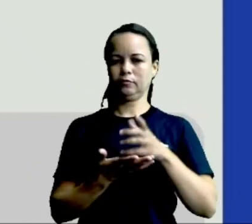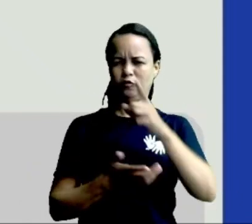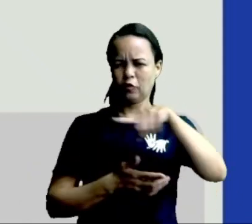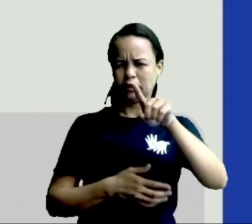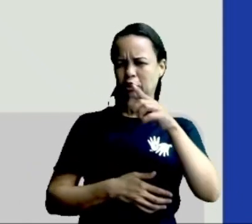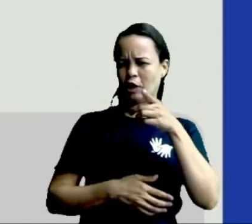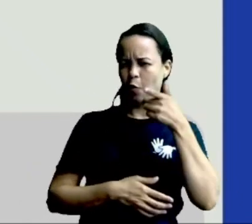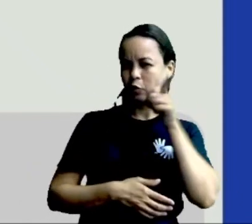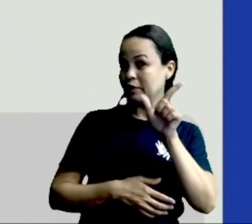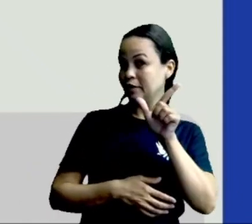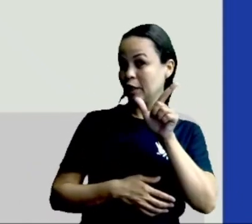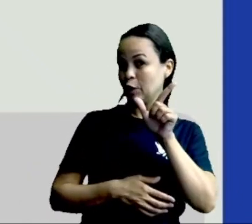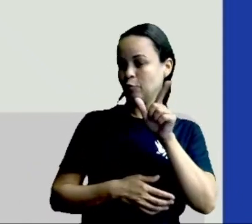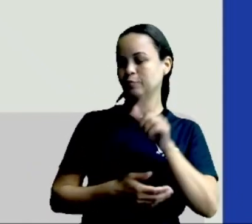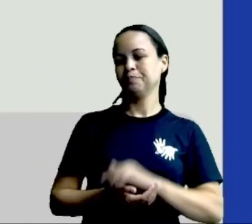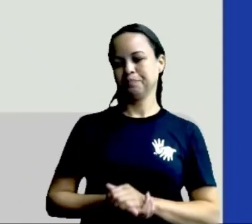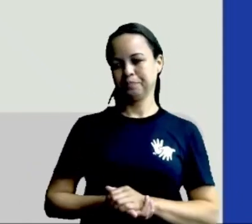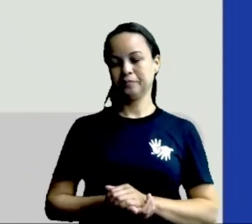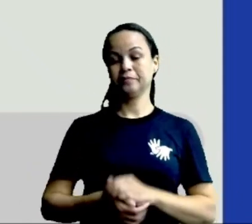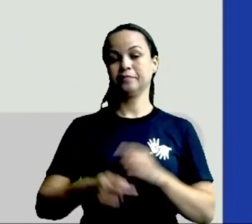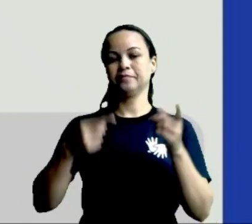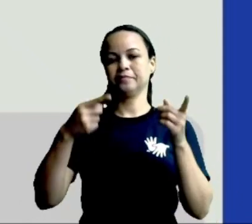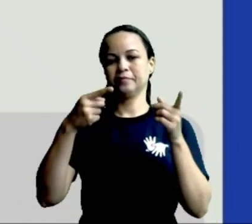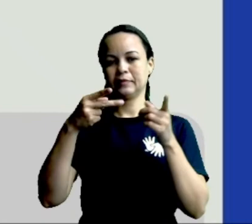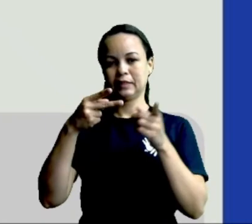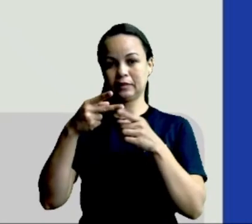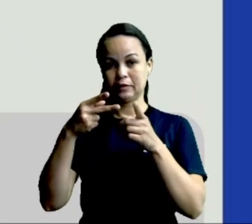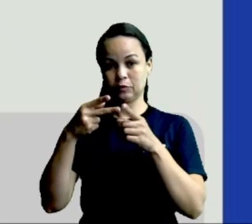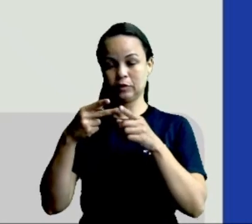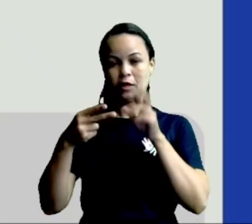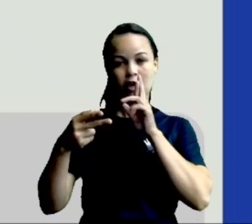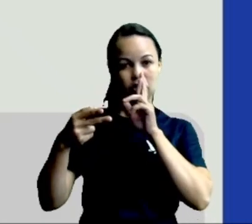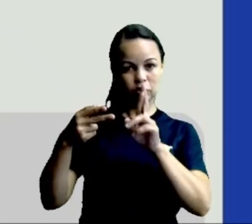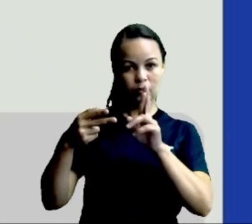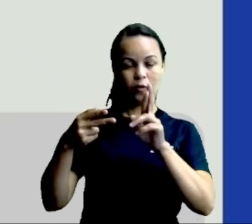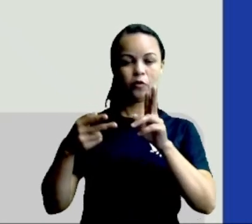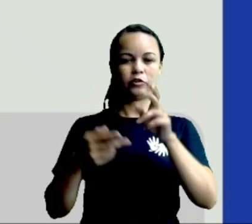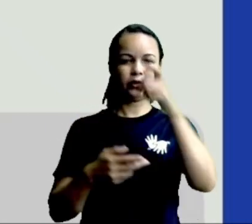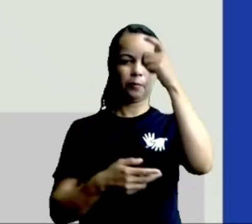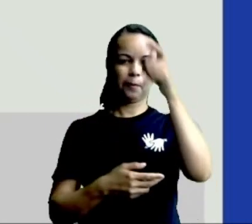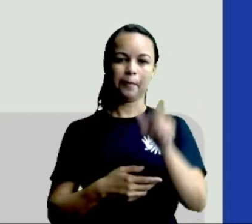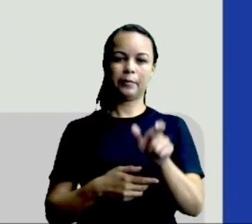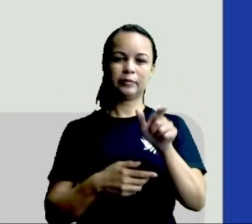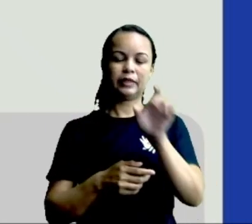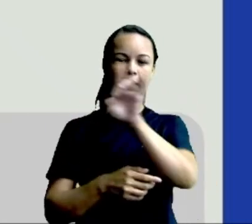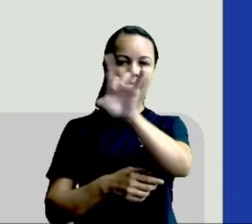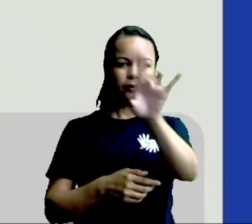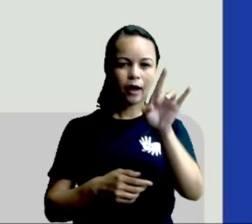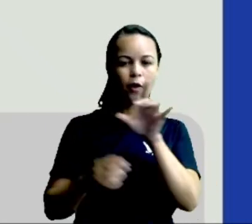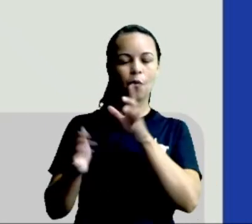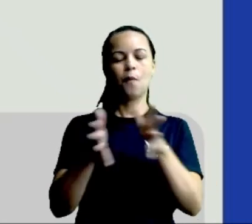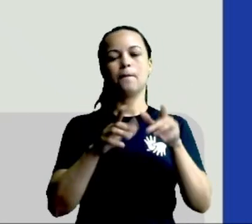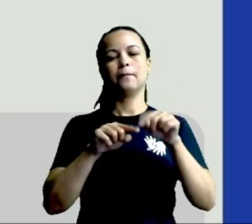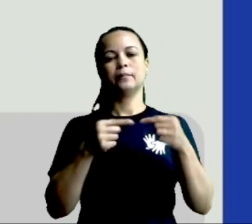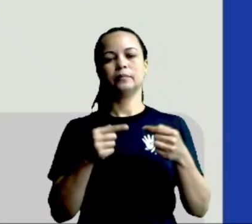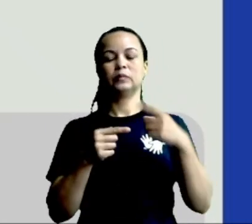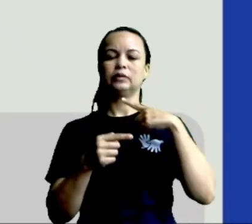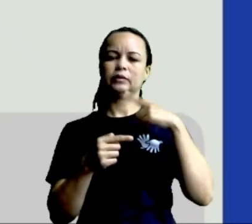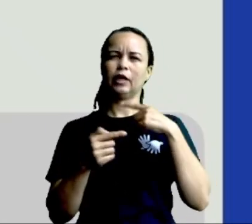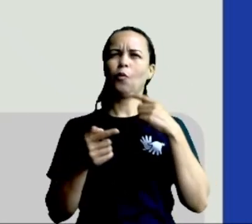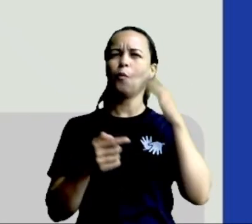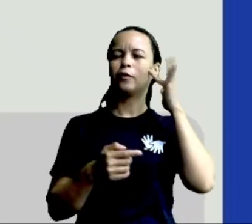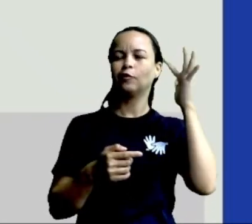conseguiram? A segunda questão, ela fica como resposta pessoal, mas a gente pode ter aqui uma noção de que